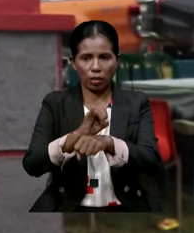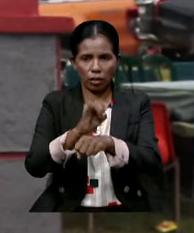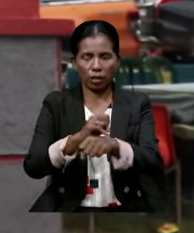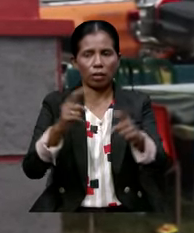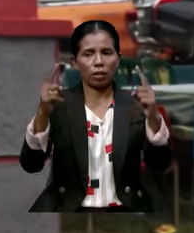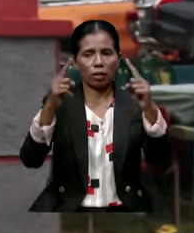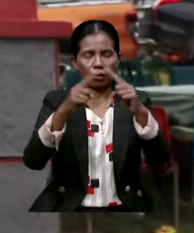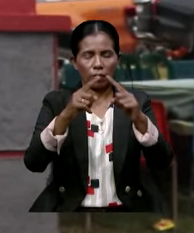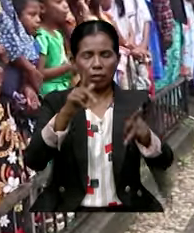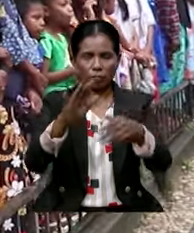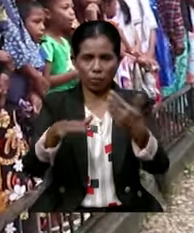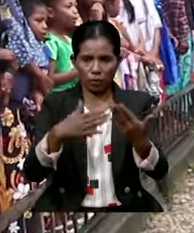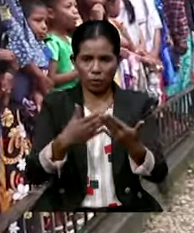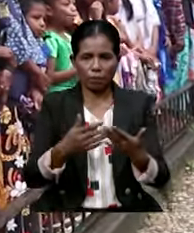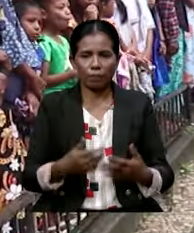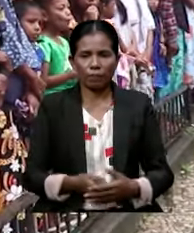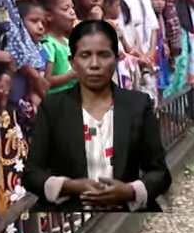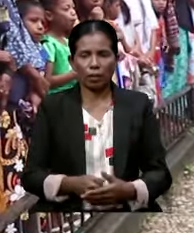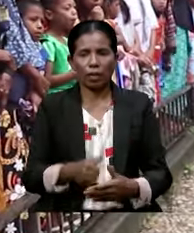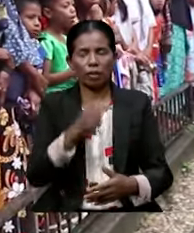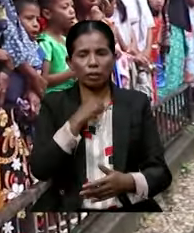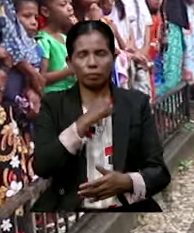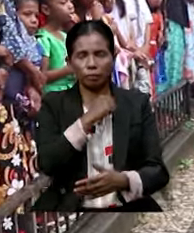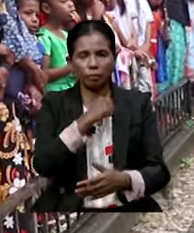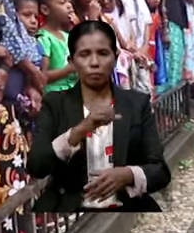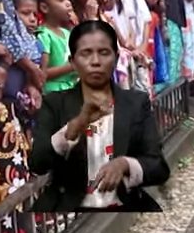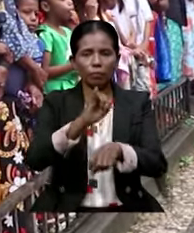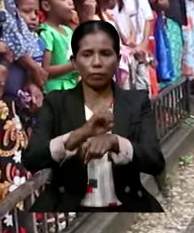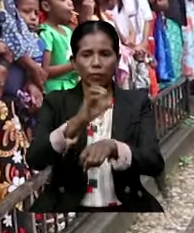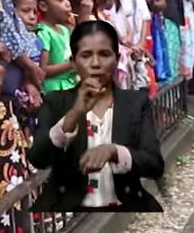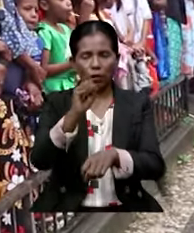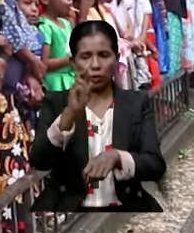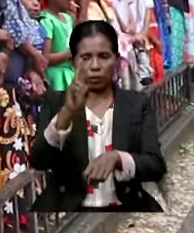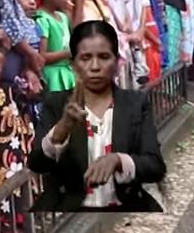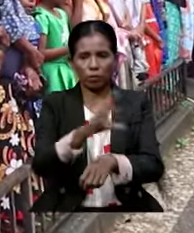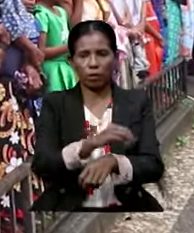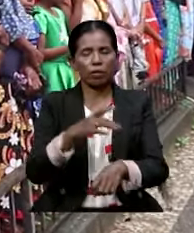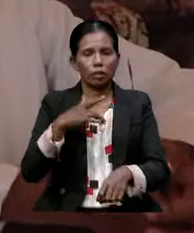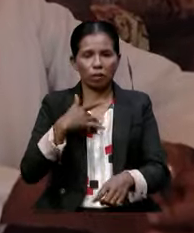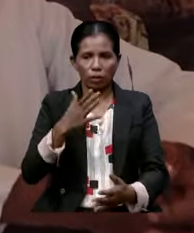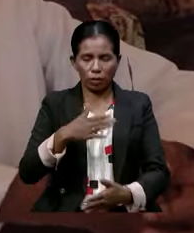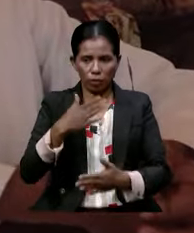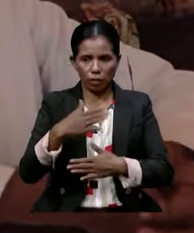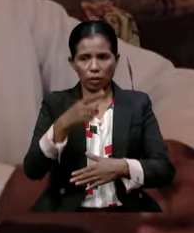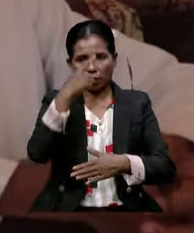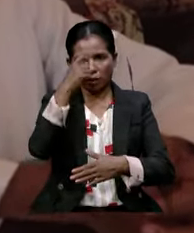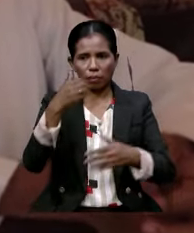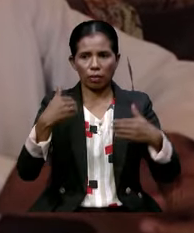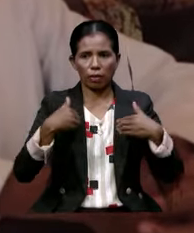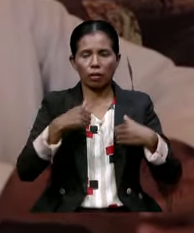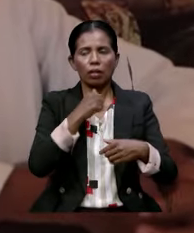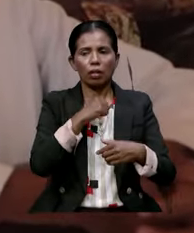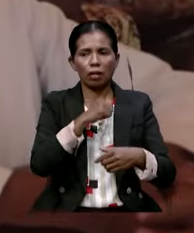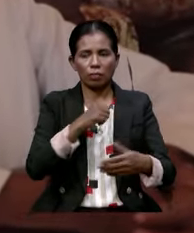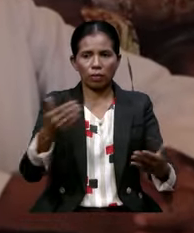nenia bibisira o sarani sira. Sarani paroque o su Feliciano da Costa Monteiro sinti orgulho tamba iha ona parco fun